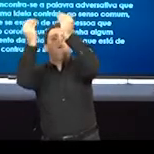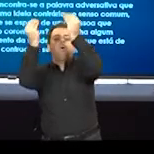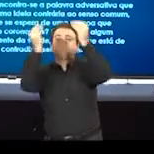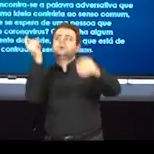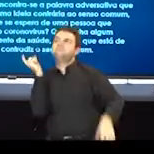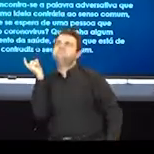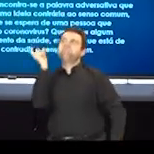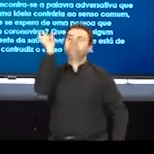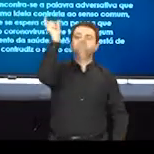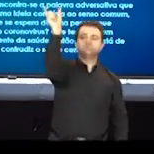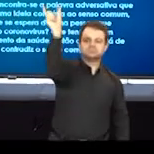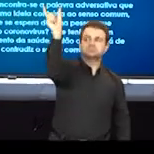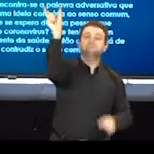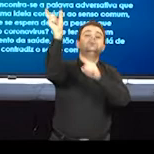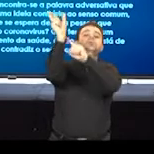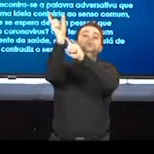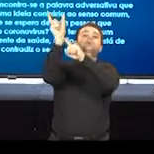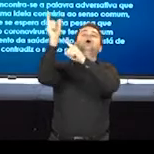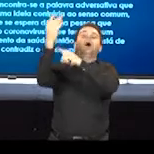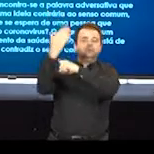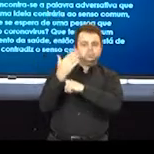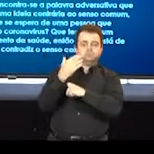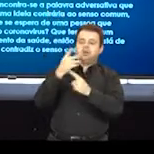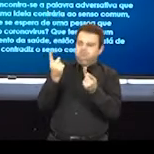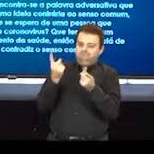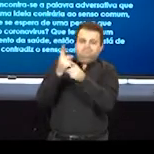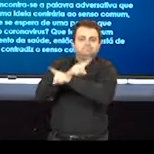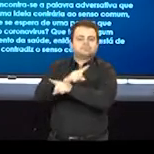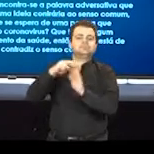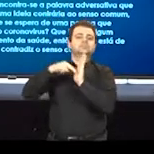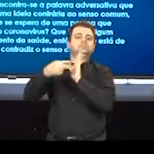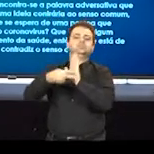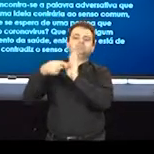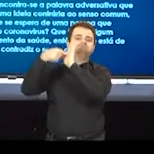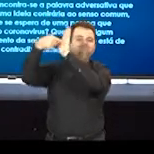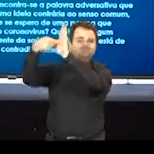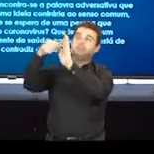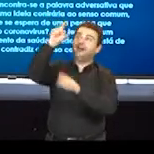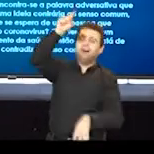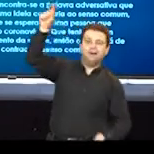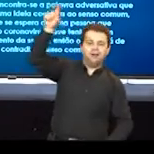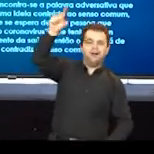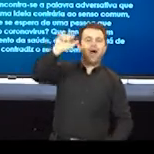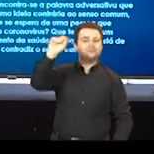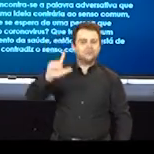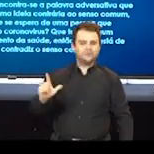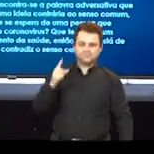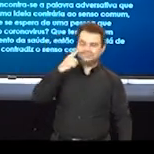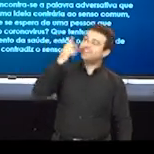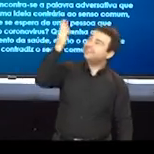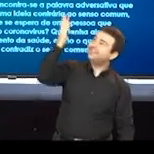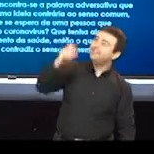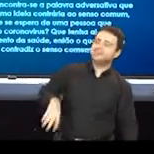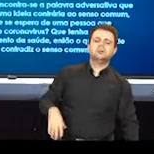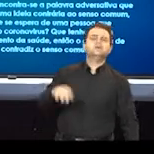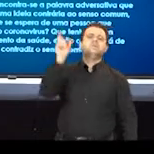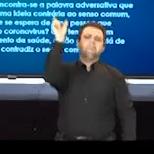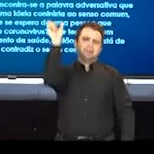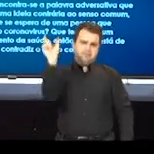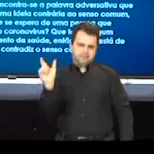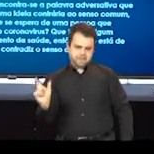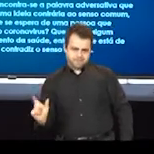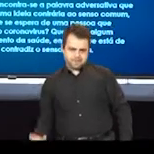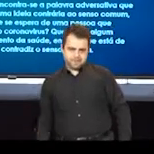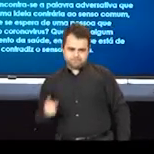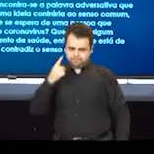ou expressão adversativa, que é essa que está em azul, correto? Eu listei aqui várias palavras e